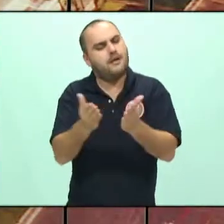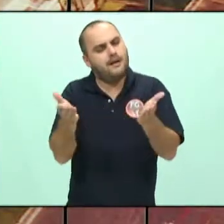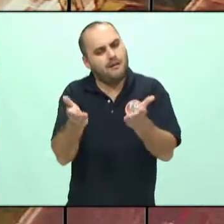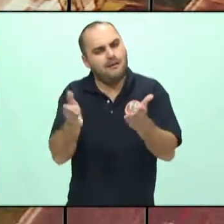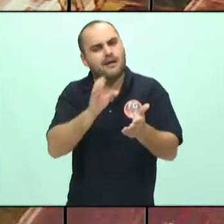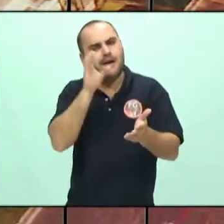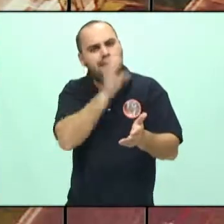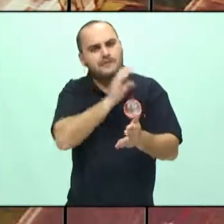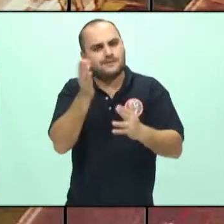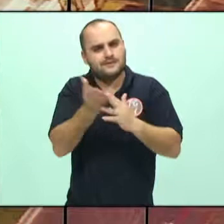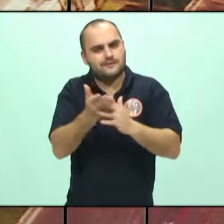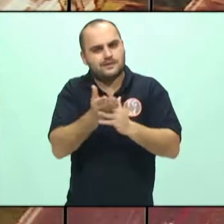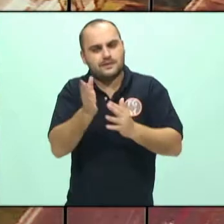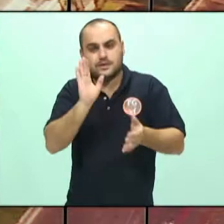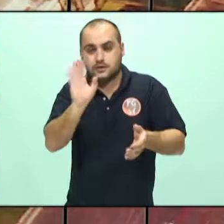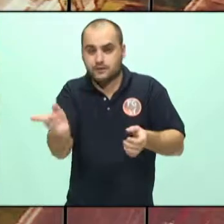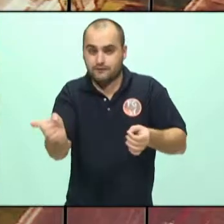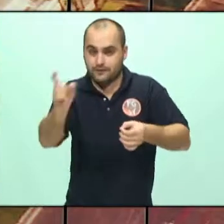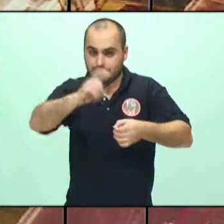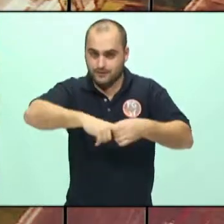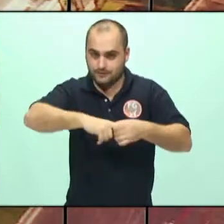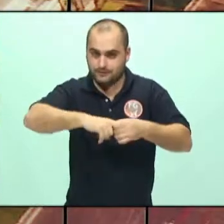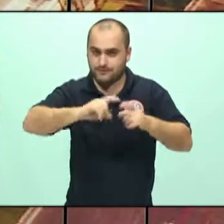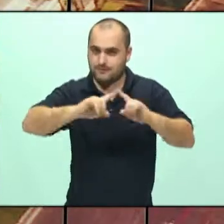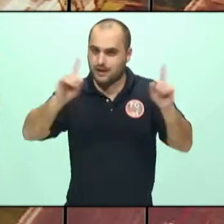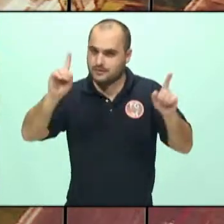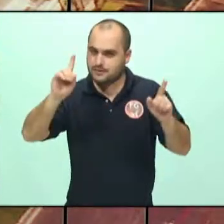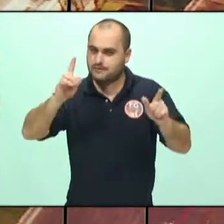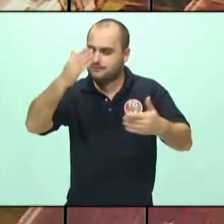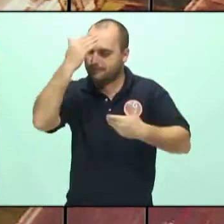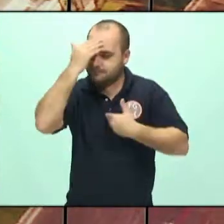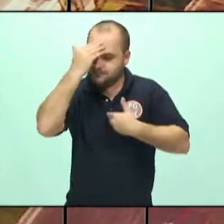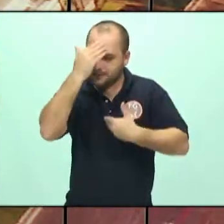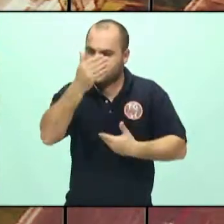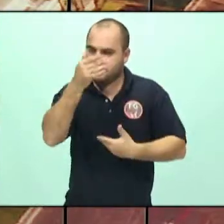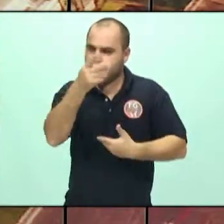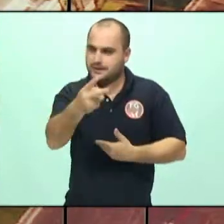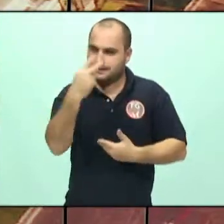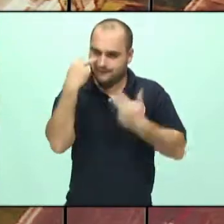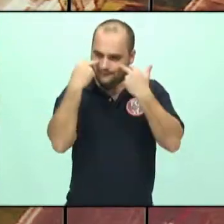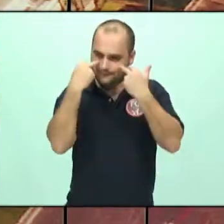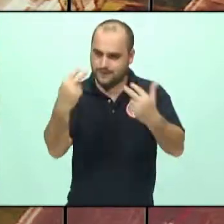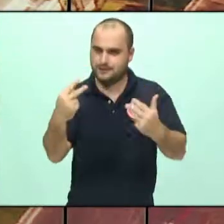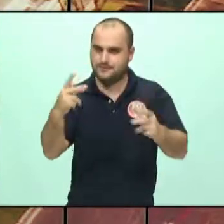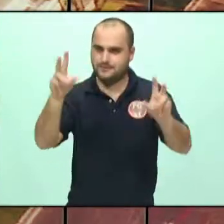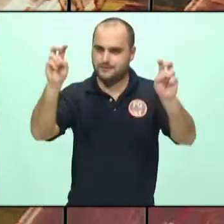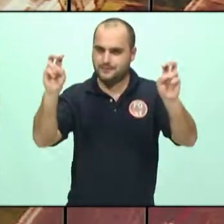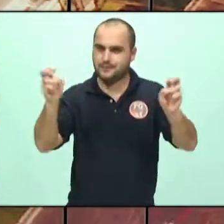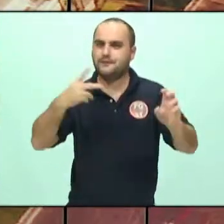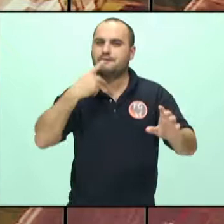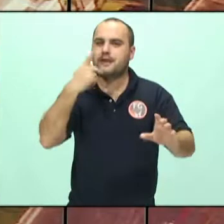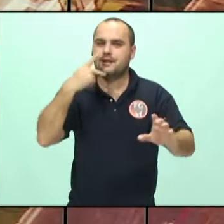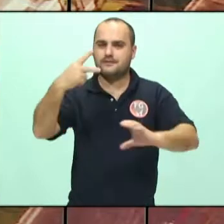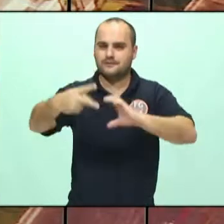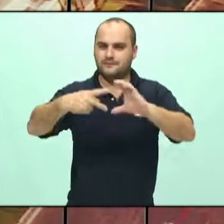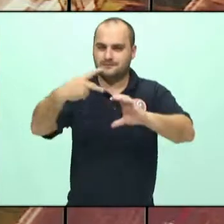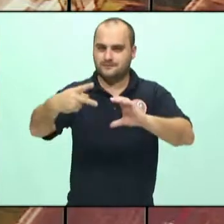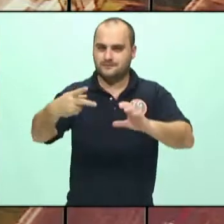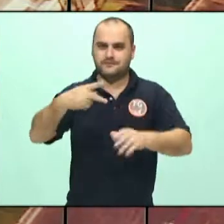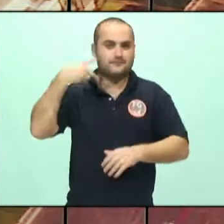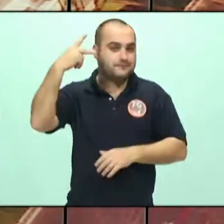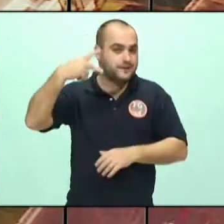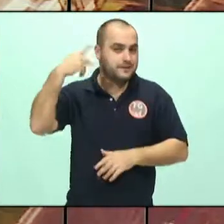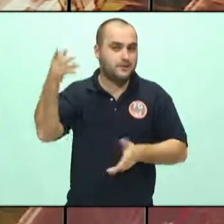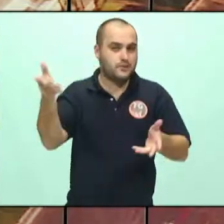a um rápido intervalo, a gente já volta, mas antes, muito obrigado pela sua companhia com o programa Fala Vereador de hoje. Rubens